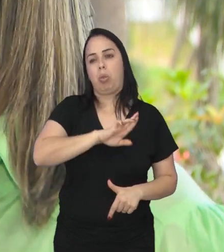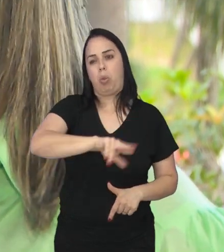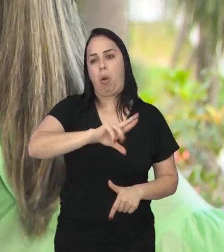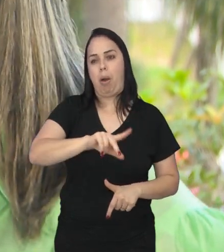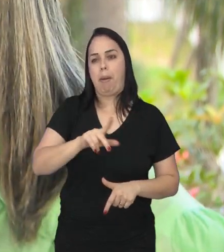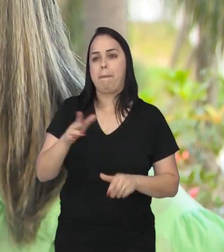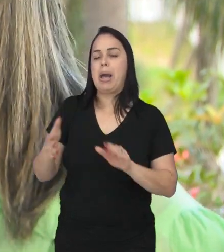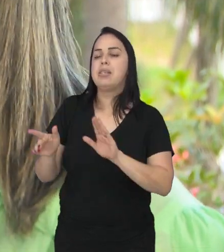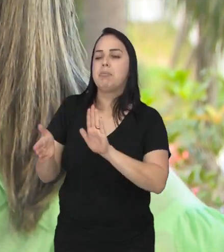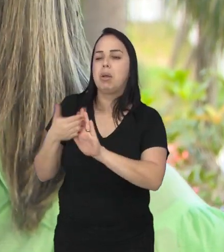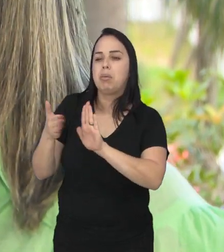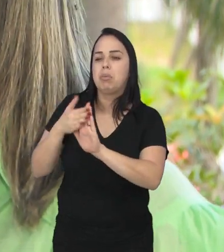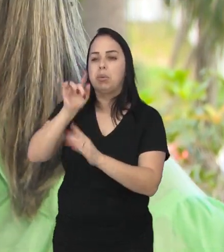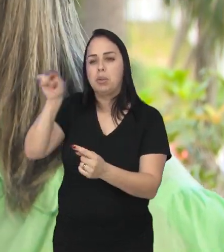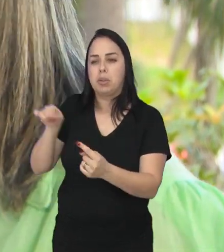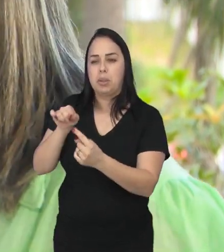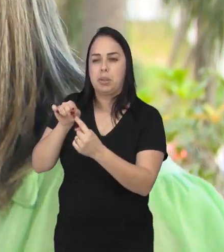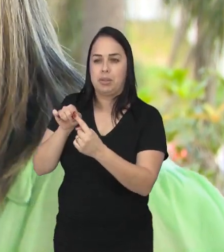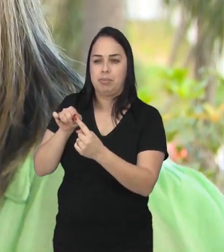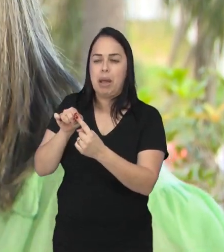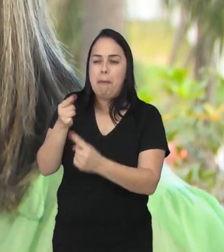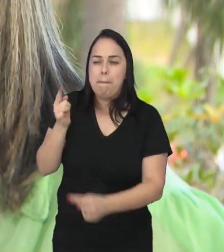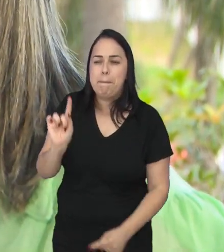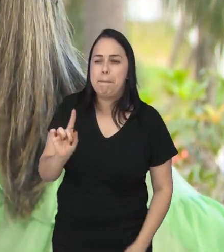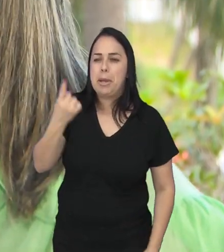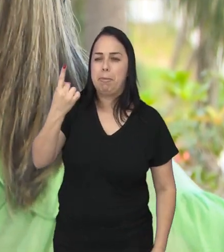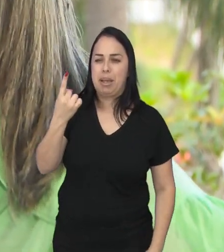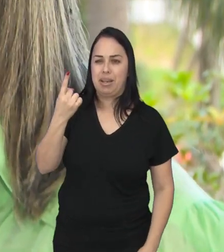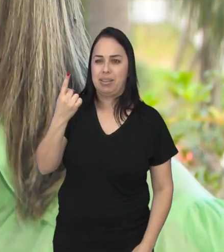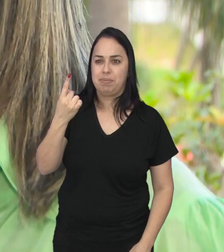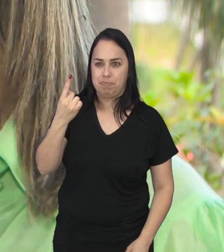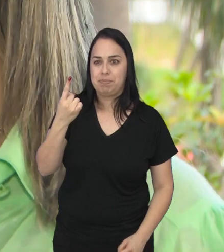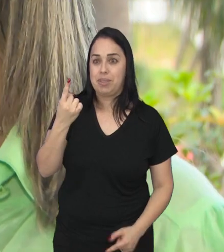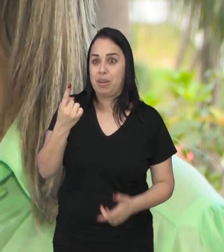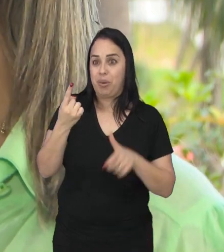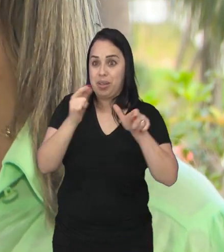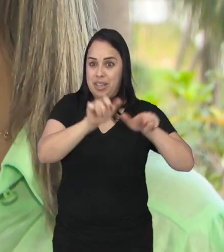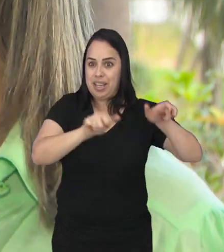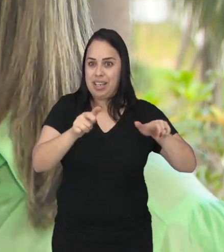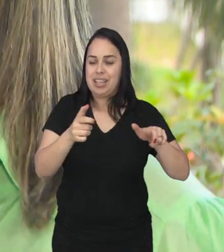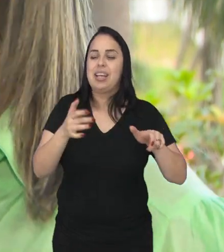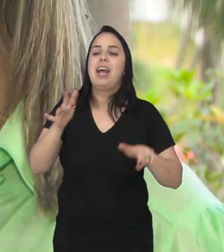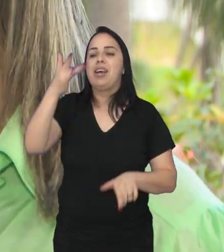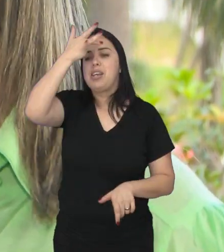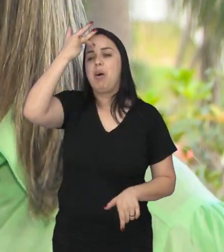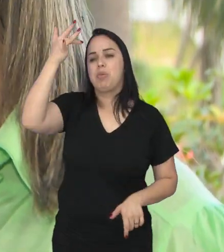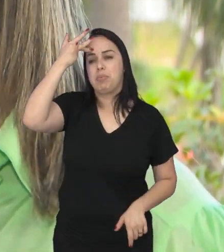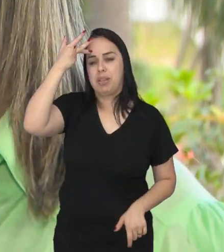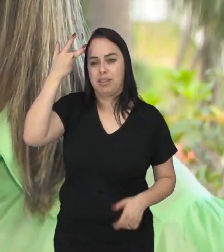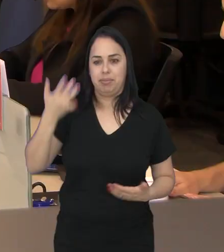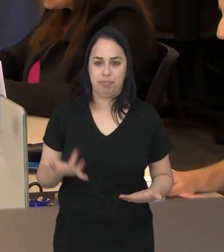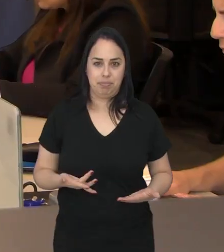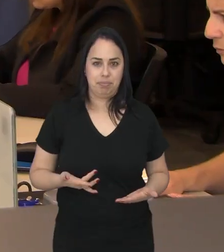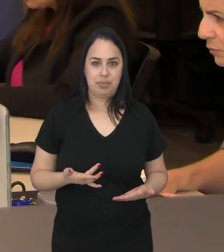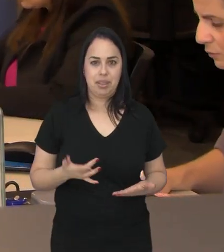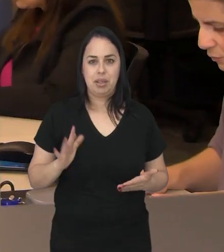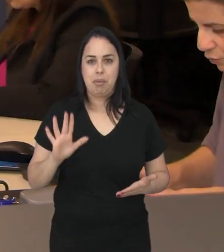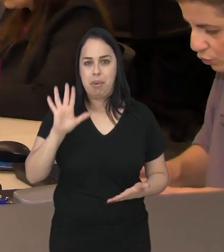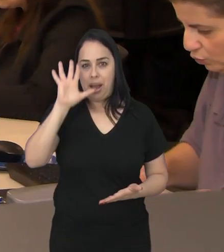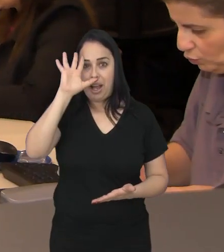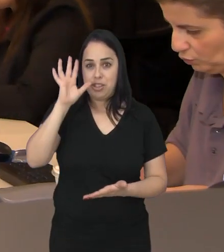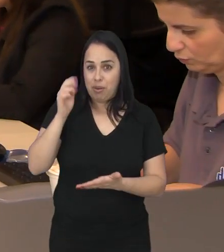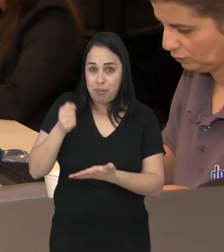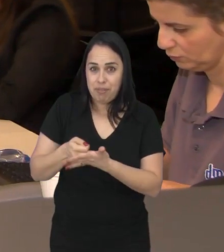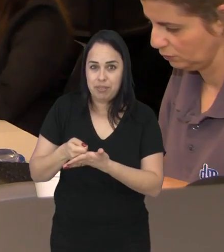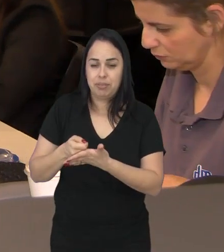mas sim por conta do propósito e a primeira coisa que esses jovens buscam né é a saúde mental e uma